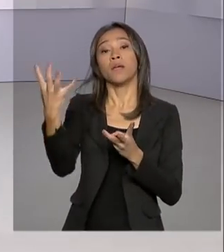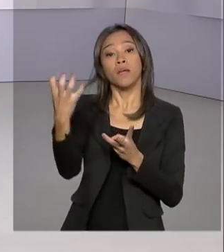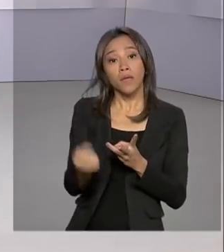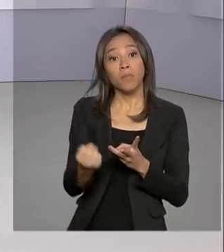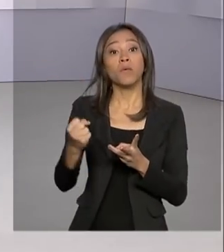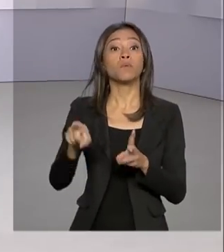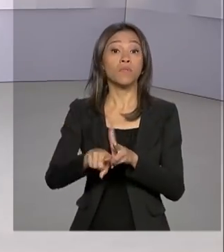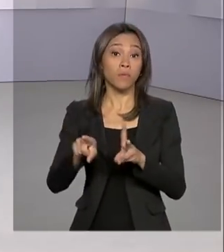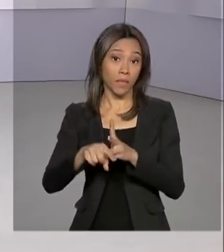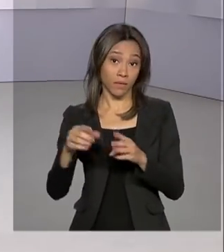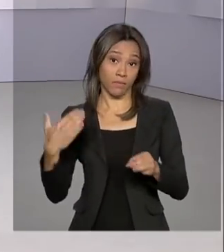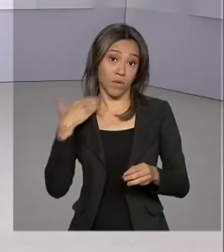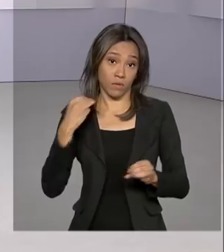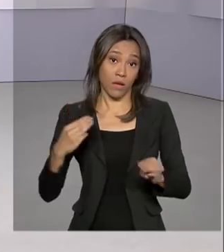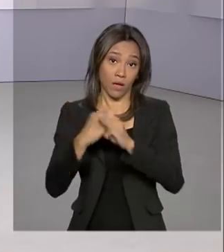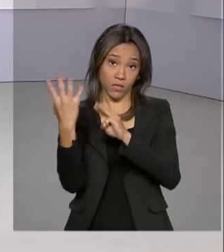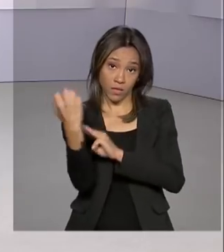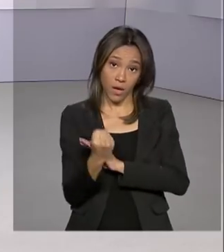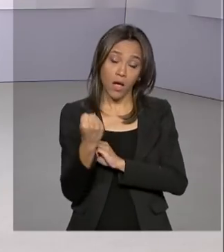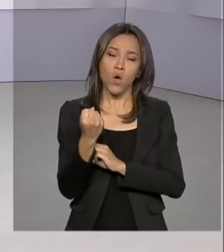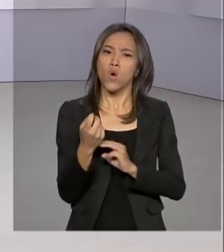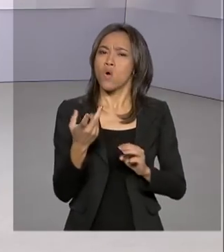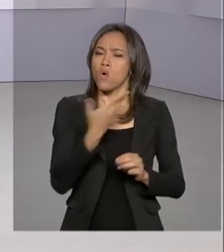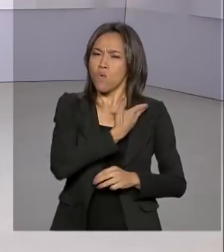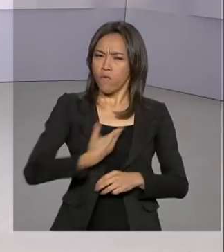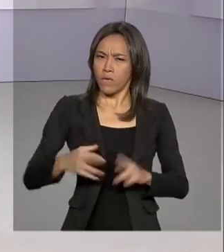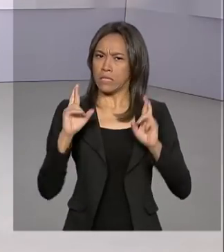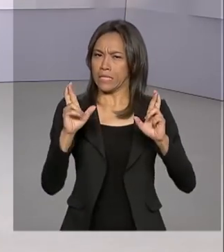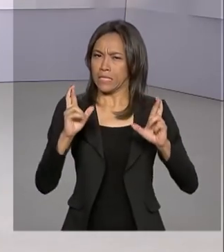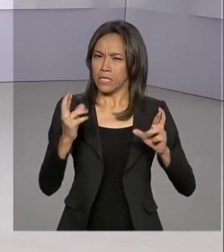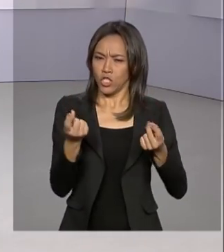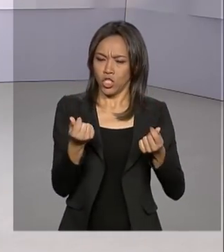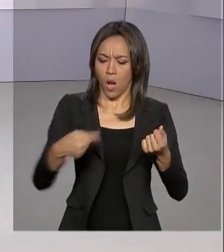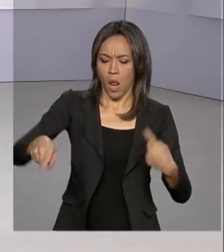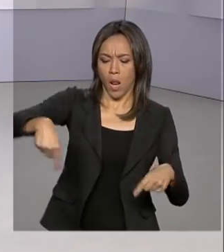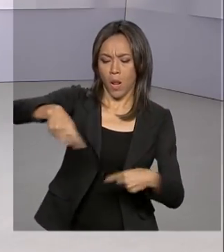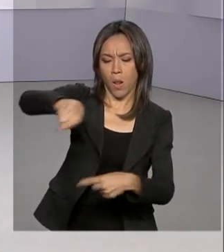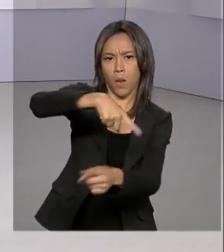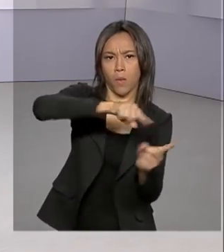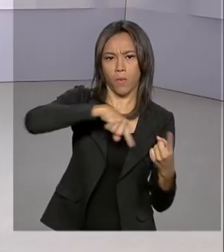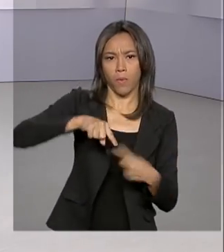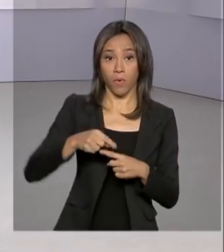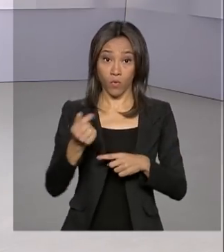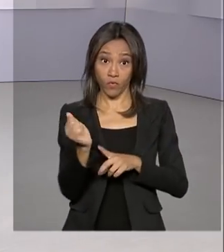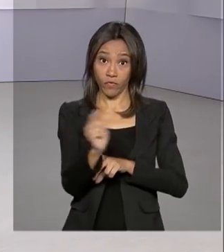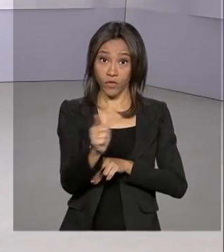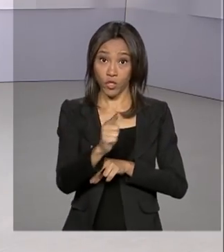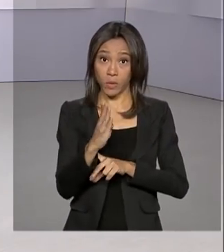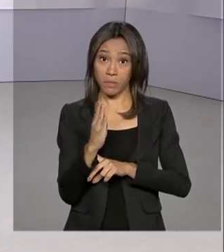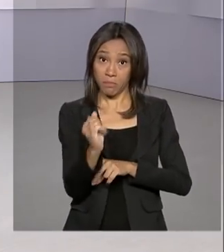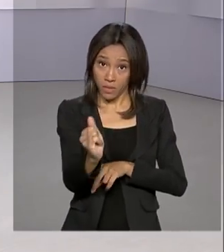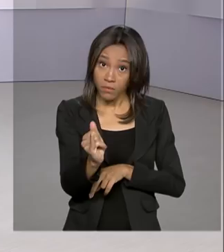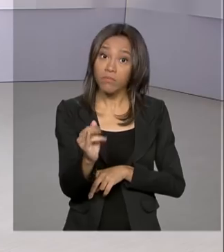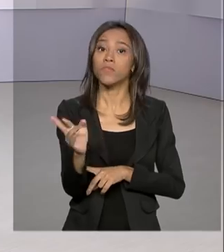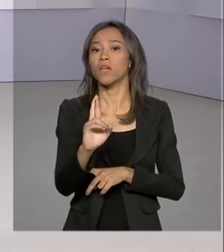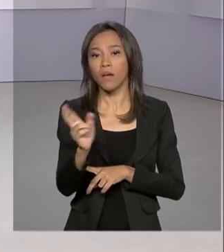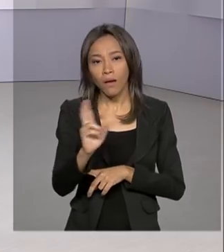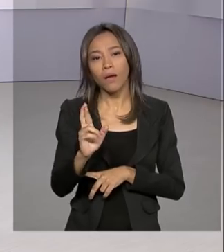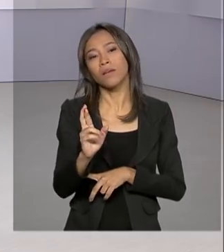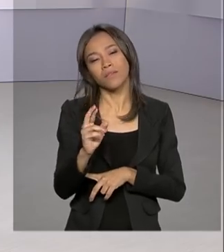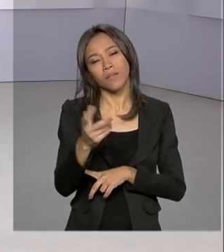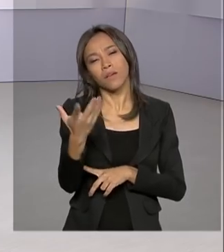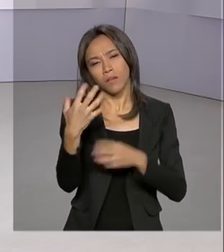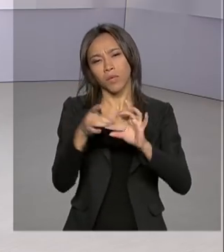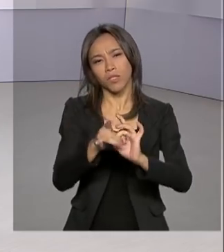Brasil. O governo espera movimentar a economia nesse fim de ano com a liberação de 22 bilhões de reais disponíveis